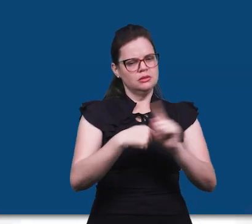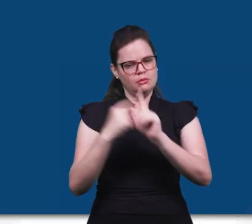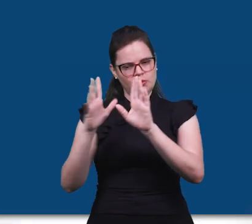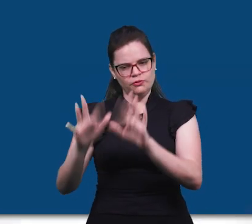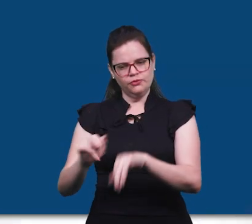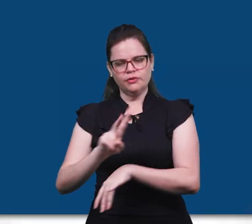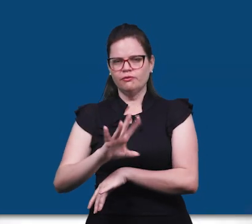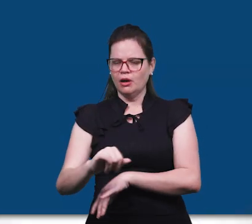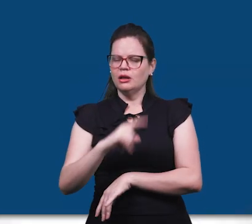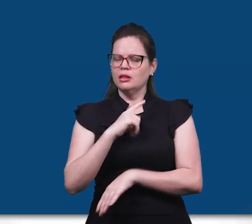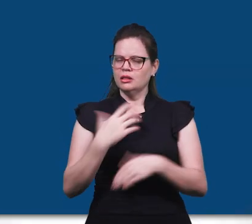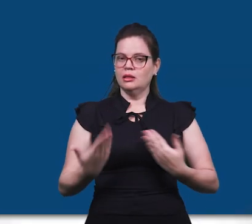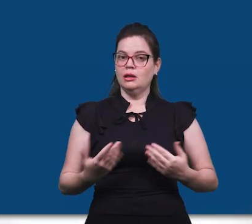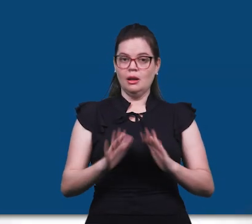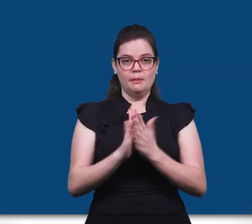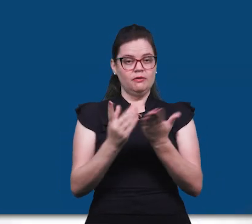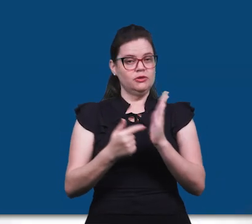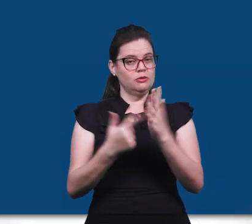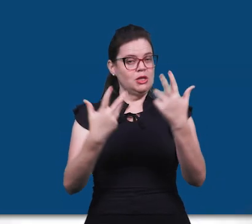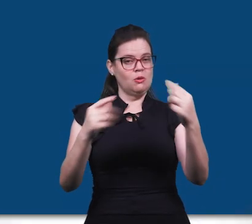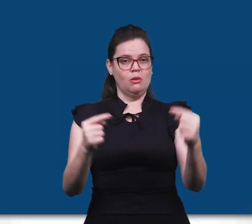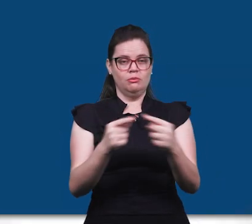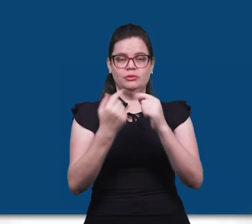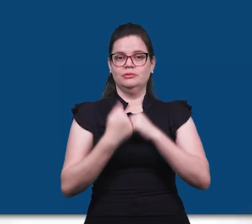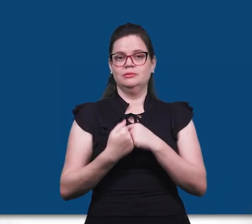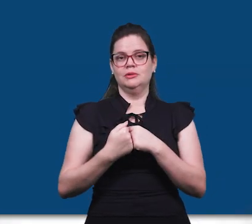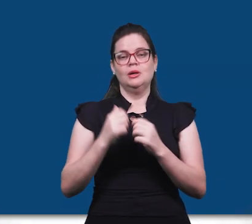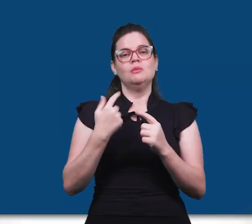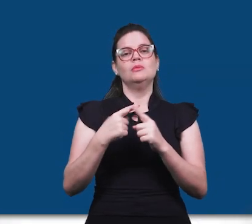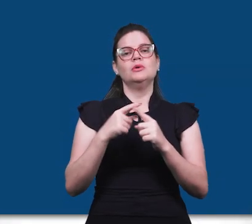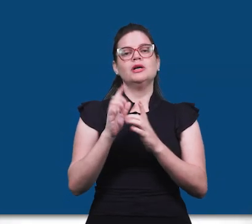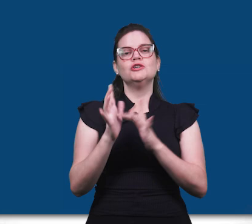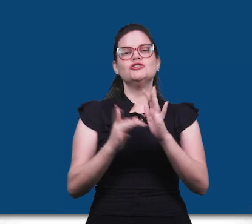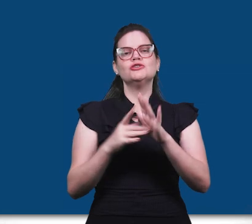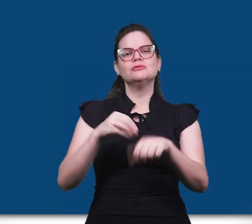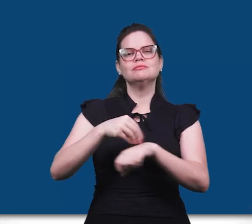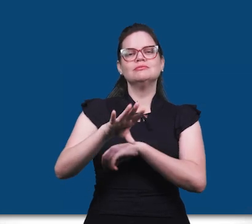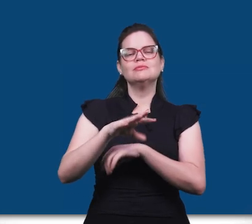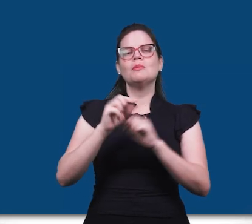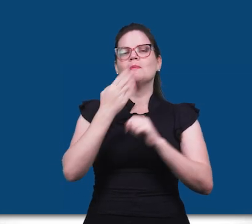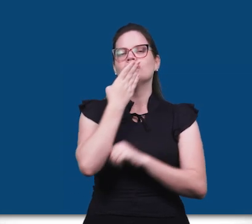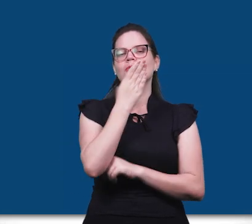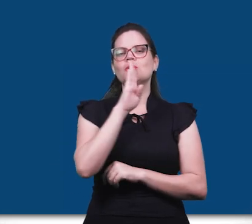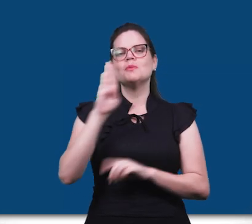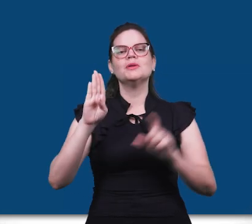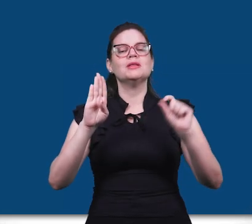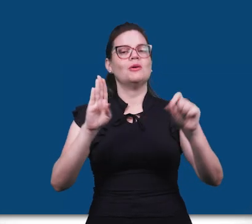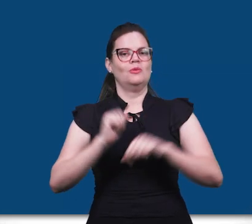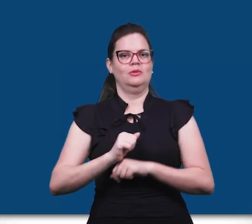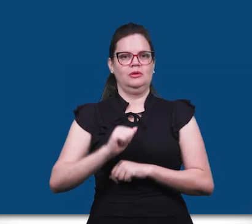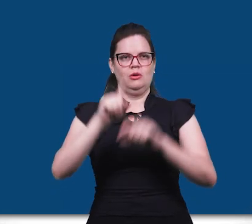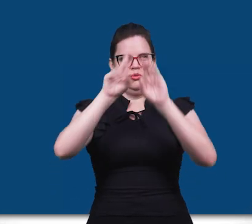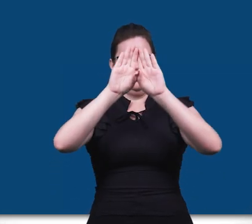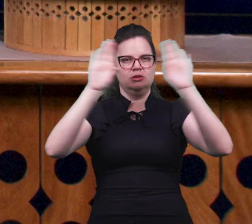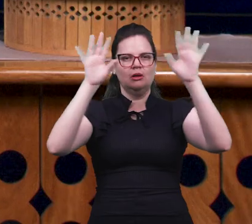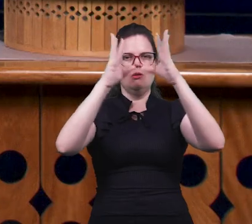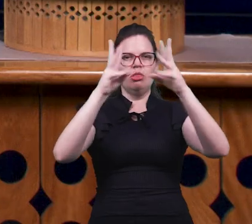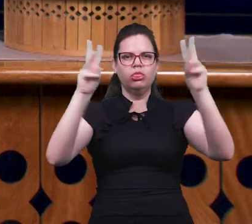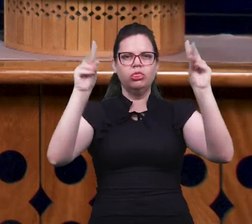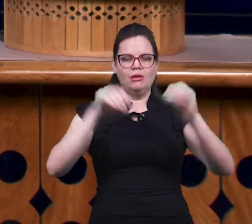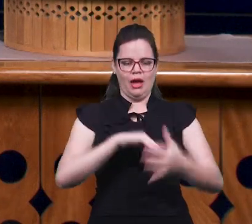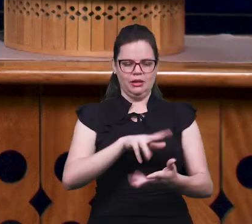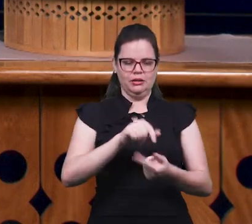Jesus falou o seguinte, os céus e a terra passarão, mas as minhas palavras não hão de passar. Isso que é importante você